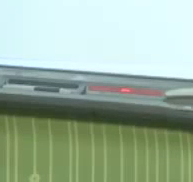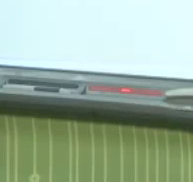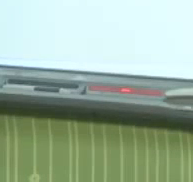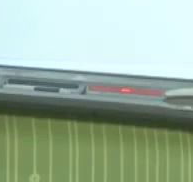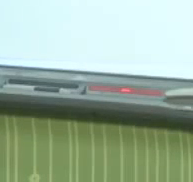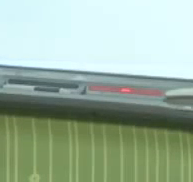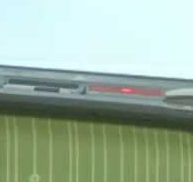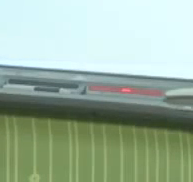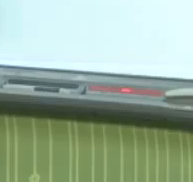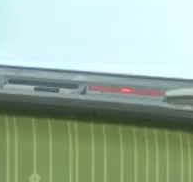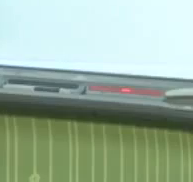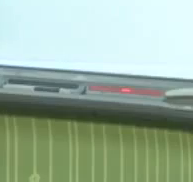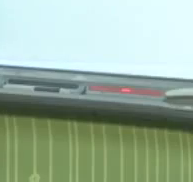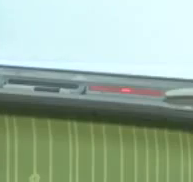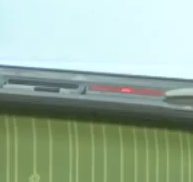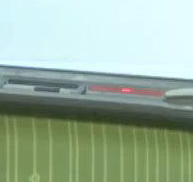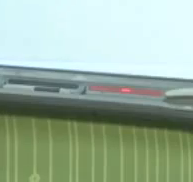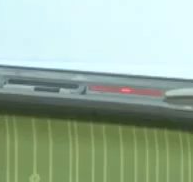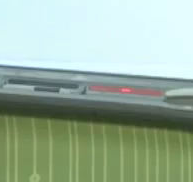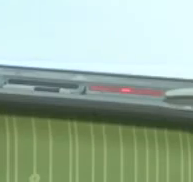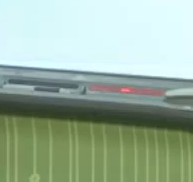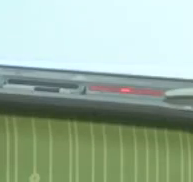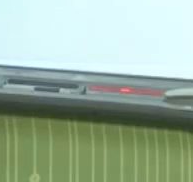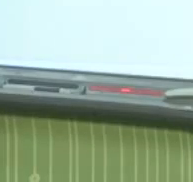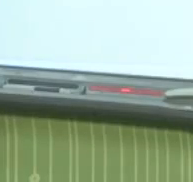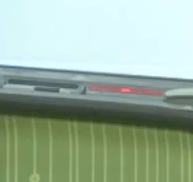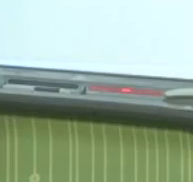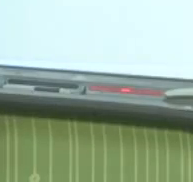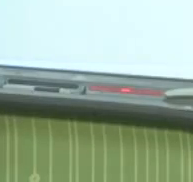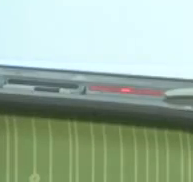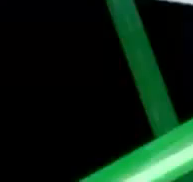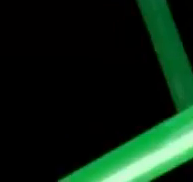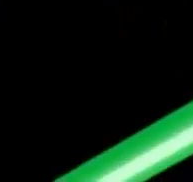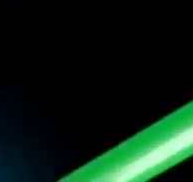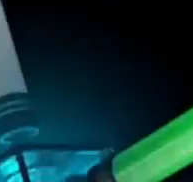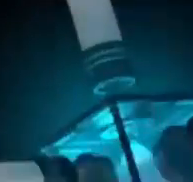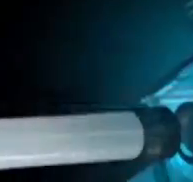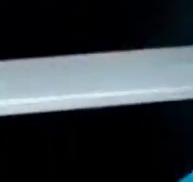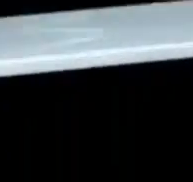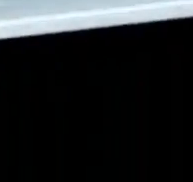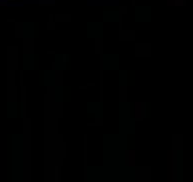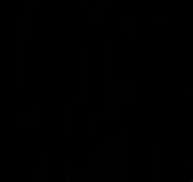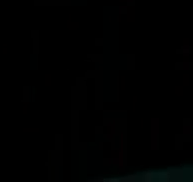falar. Então já vamos começar. Vamos à aula?